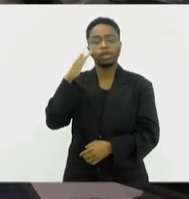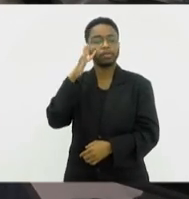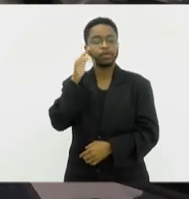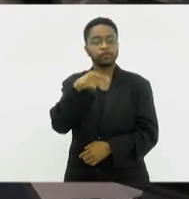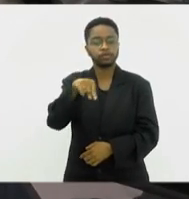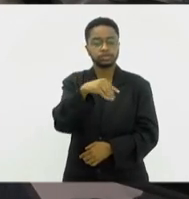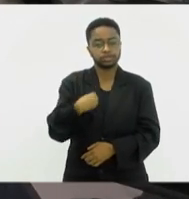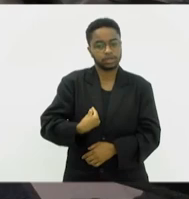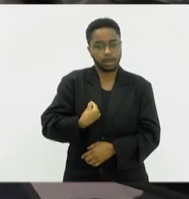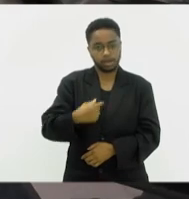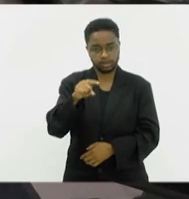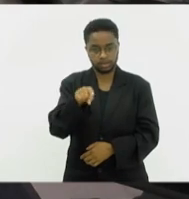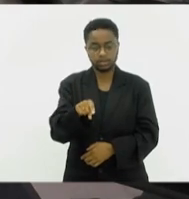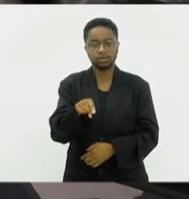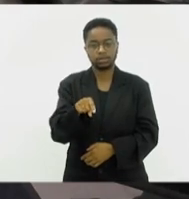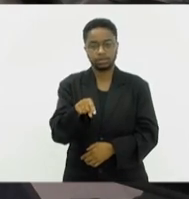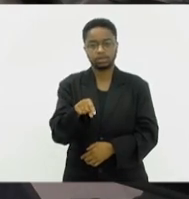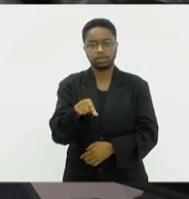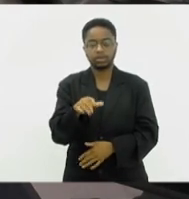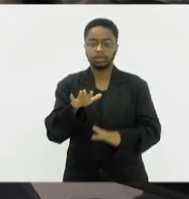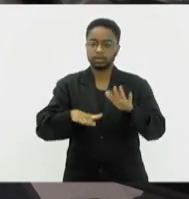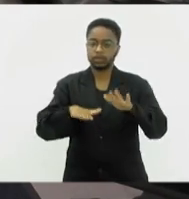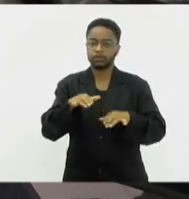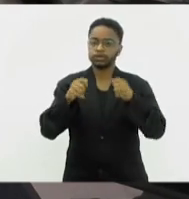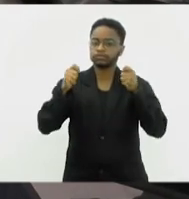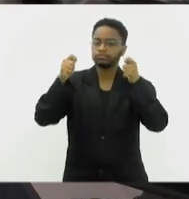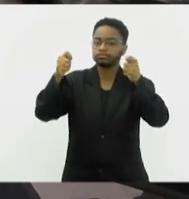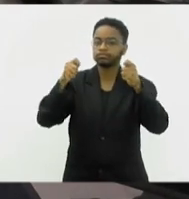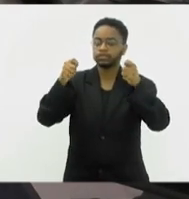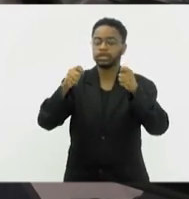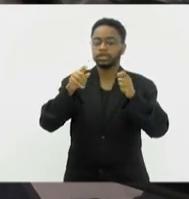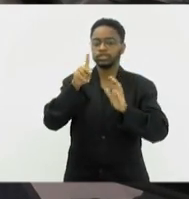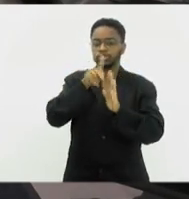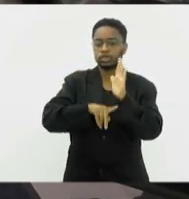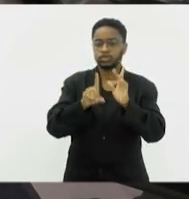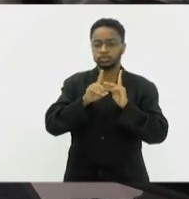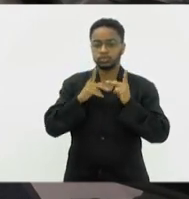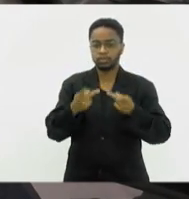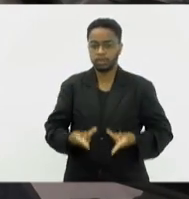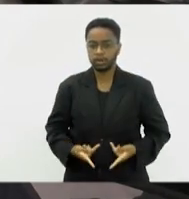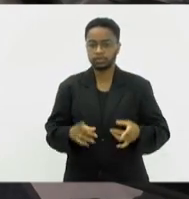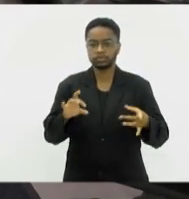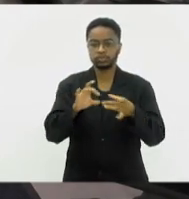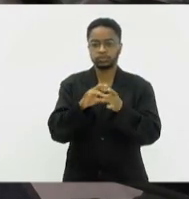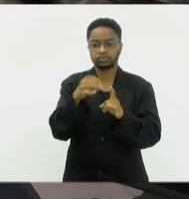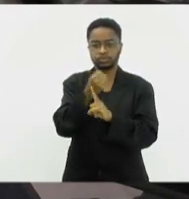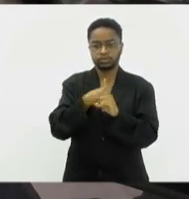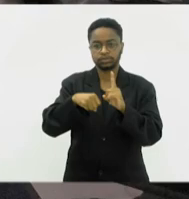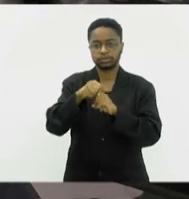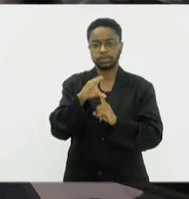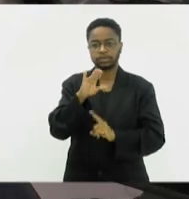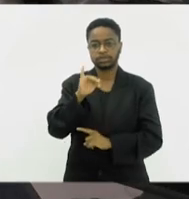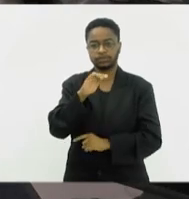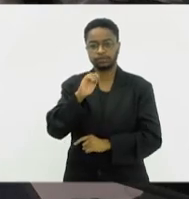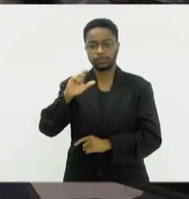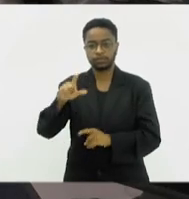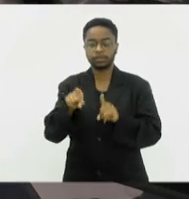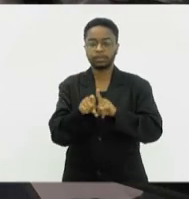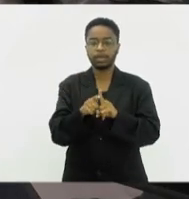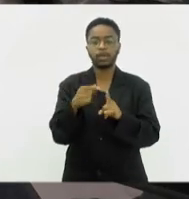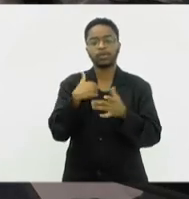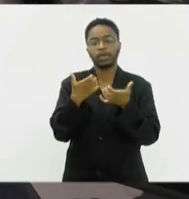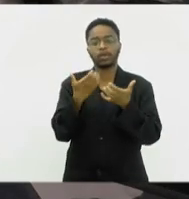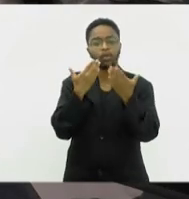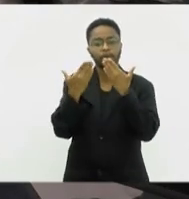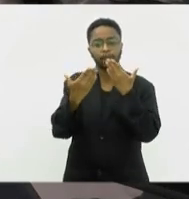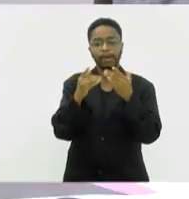inclusive da plateia, sejam militantes em pautas de direitos humanos, junto à sociedade civil. E me permito fazer um comparativo sem qualquer